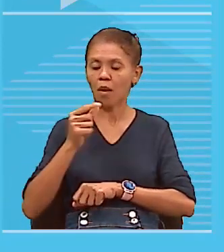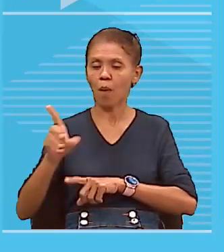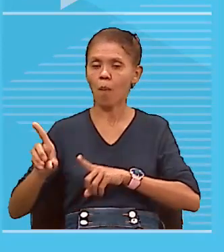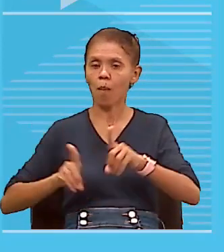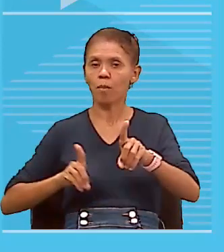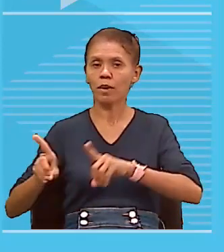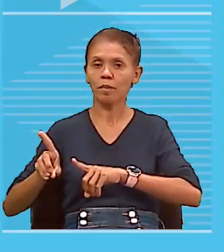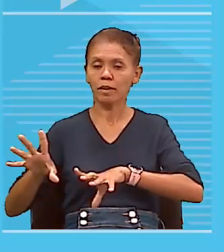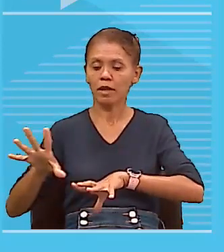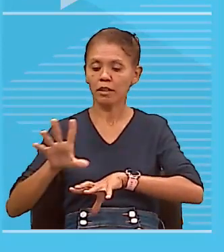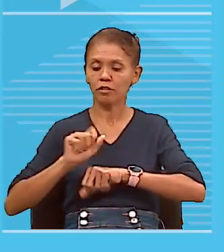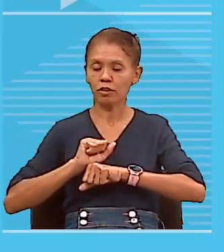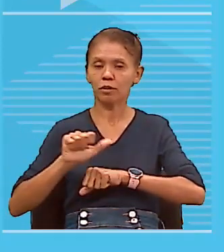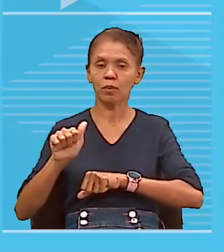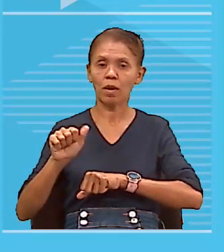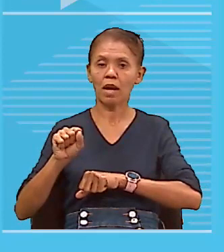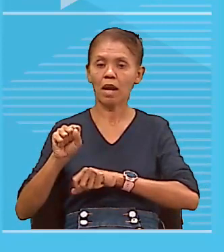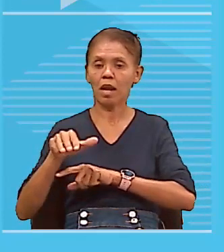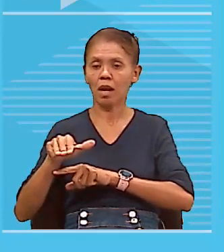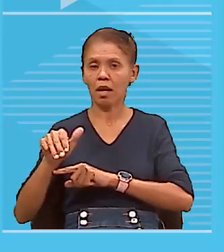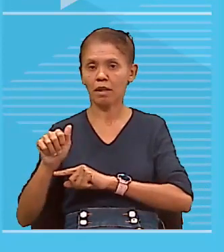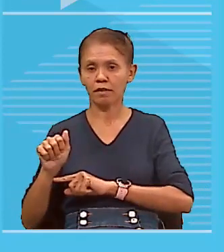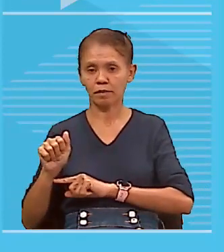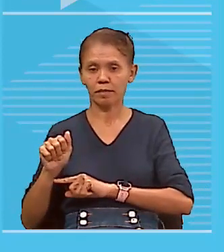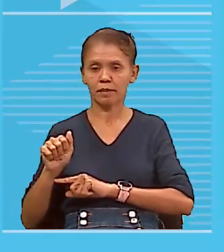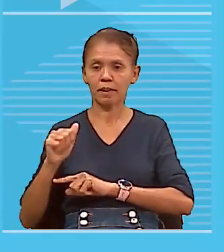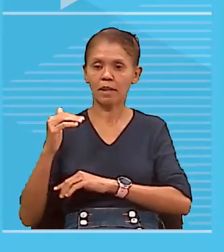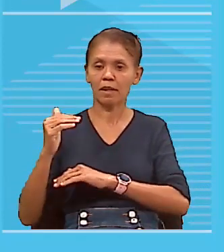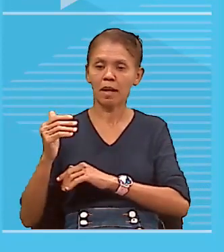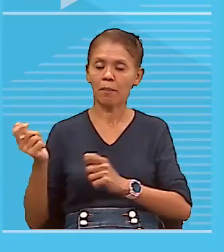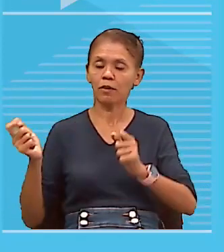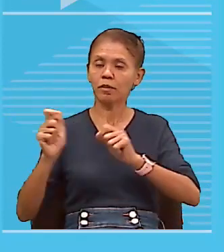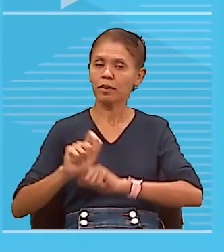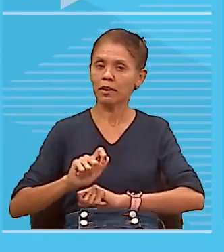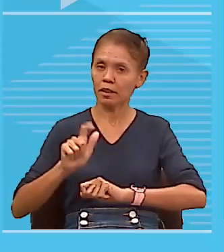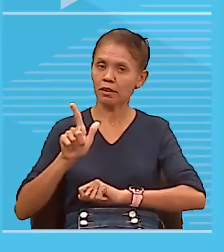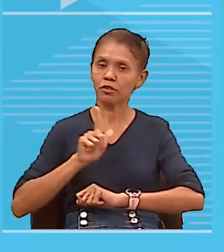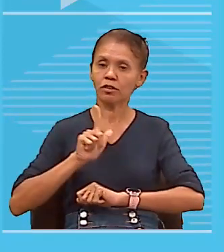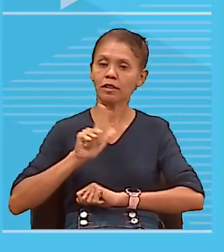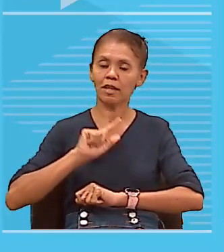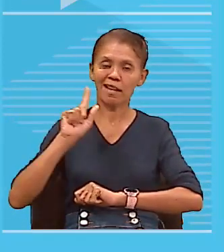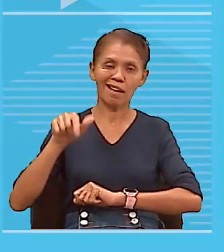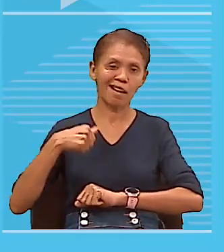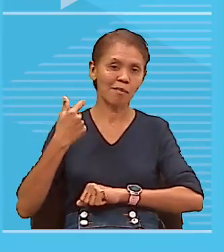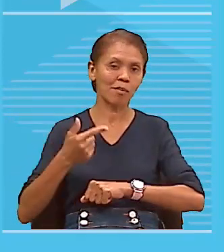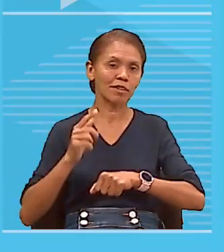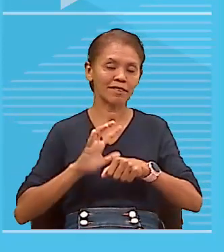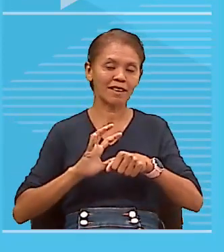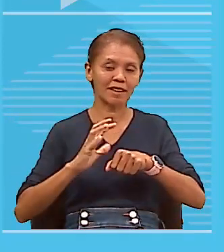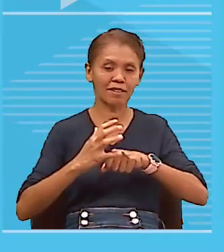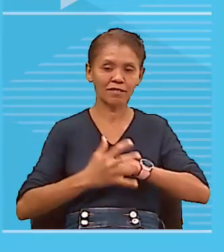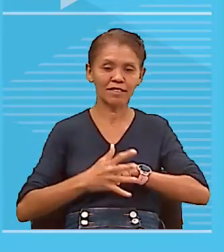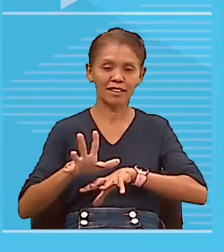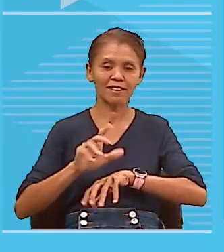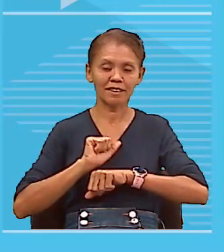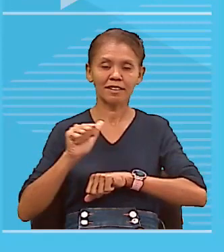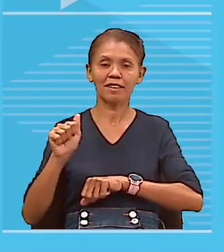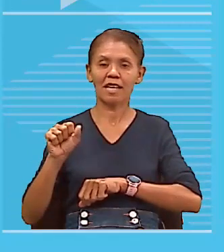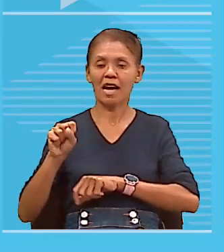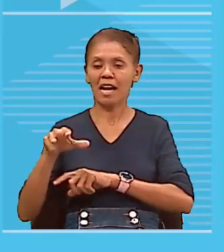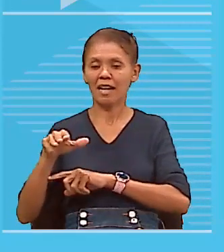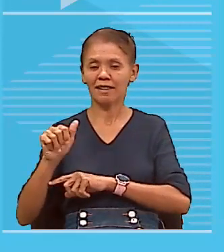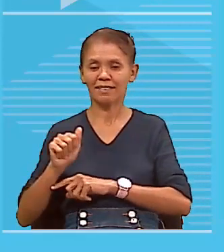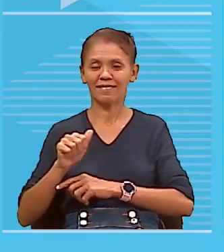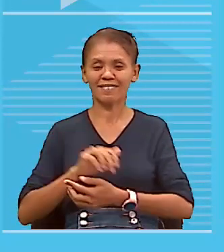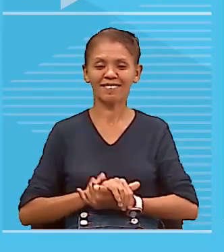gente tem que há a possibilidade desse desenvolvimento, sim, tá? Ainda mais depois da Covid, tá certo? Tá bom,